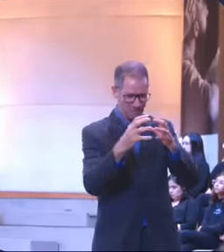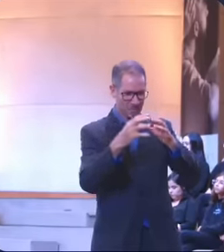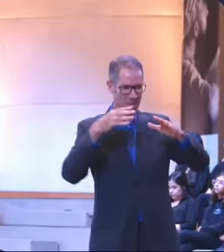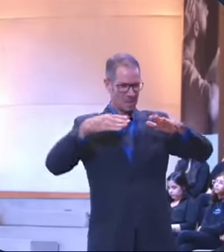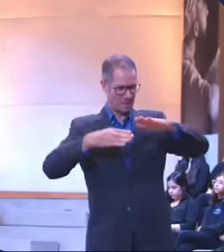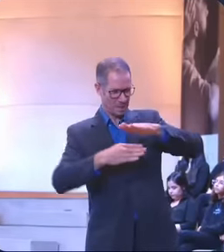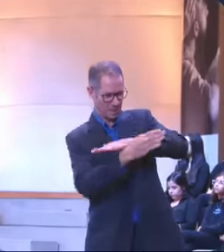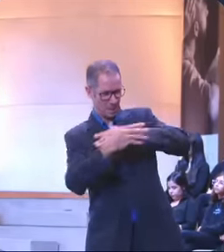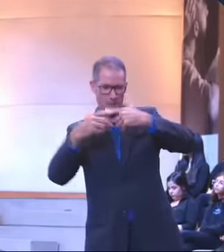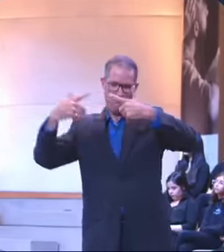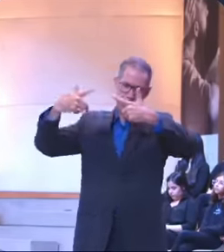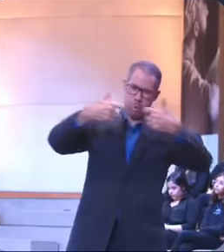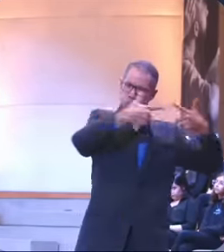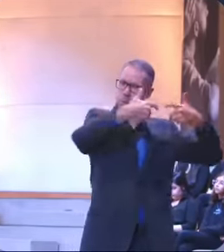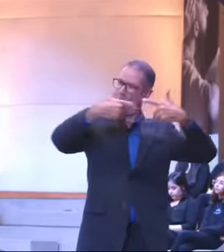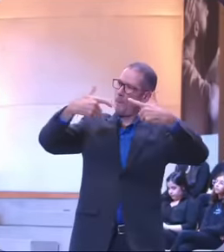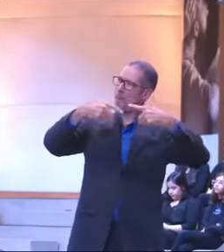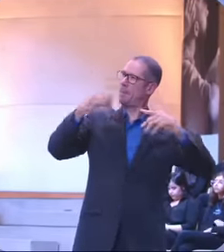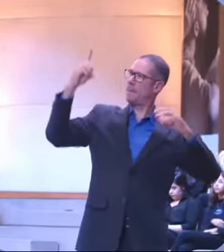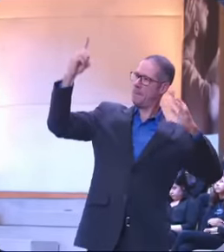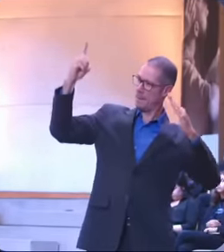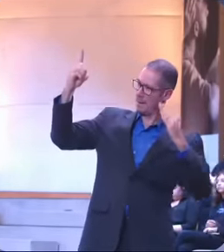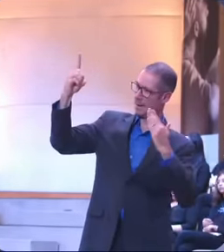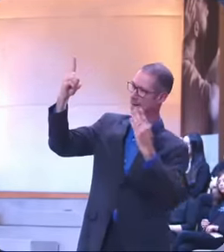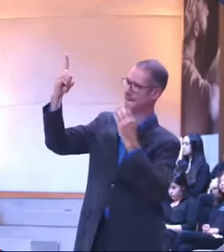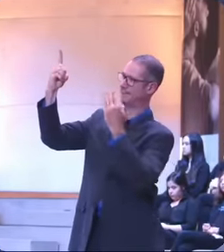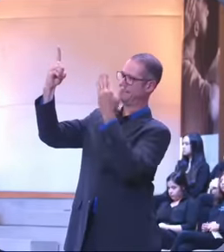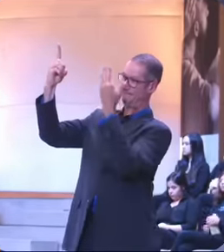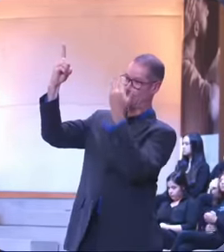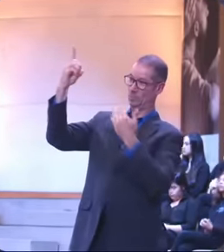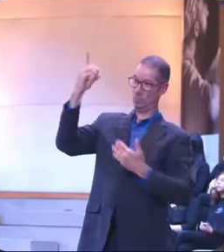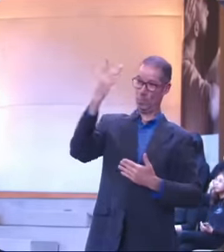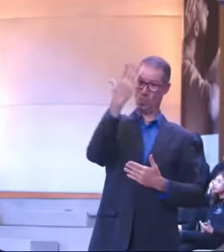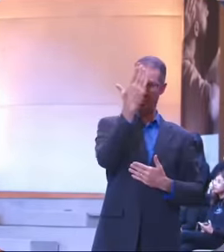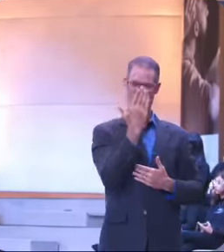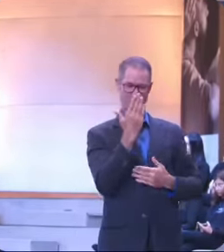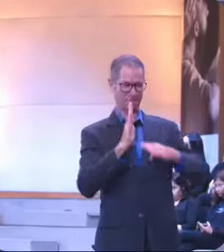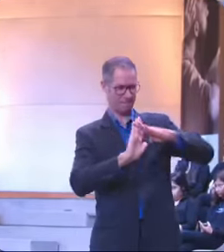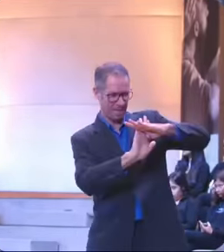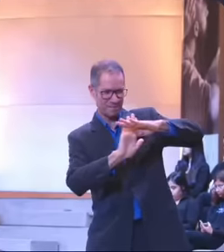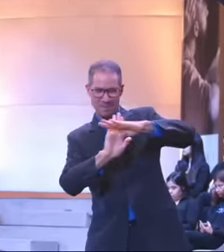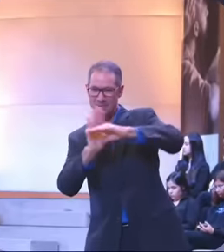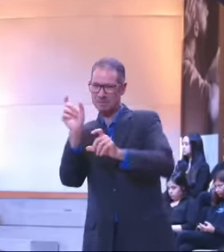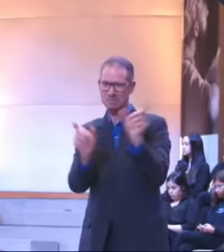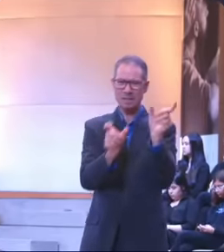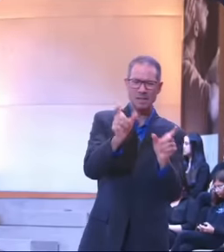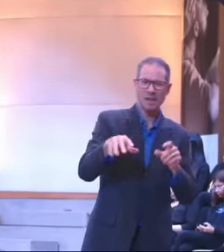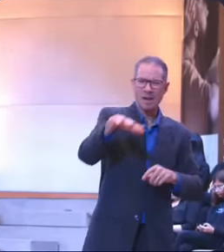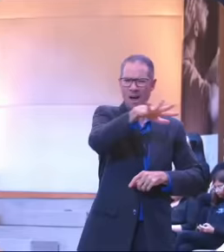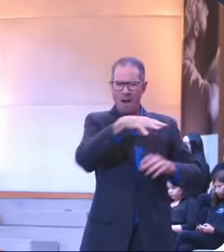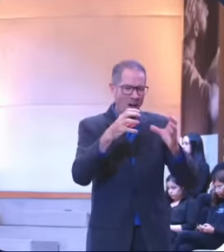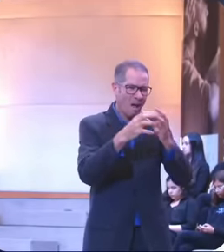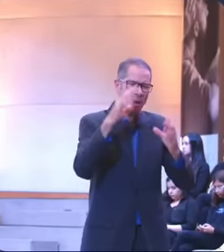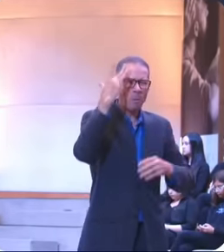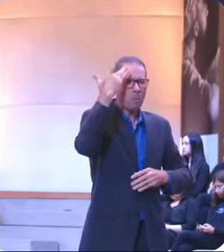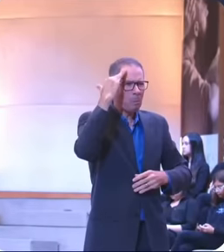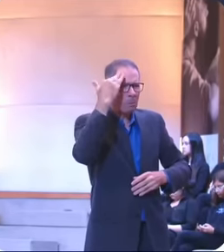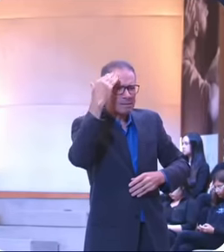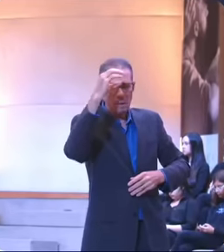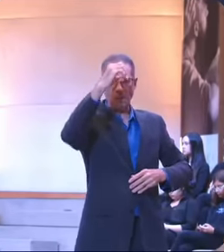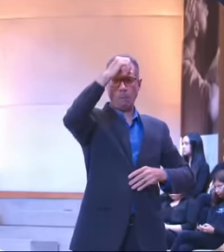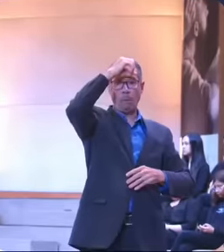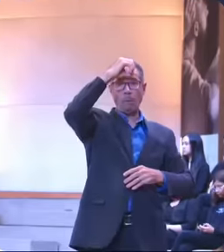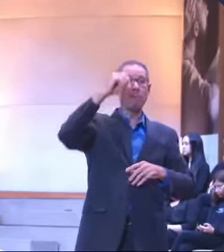na batalha, na presença de Deus, a favor de pessoas, algumas delas que nem estão entendendo o que está